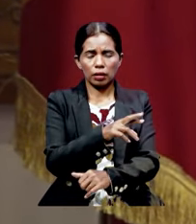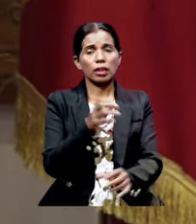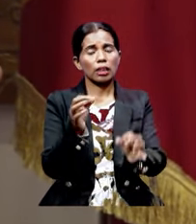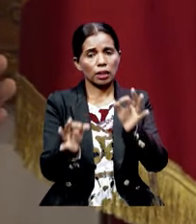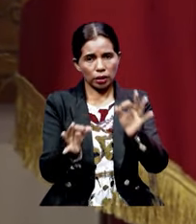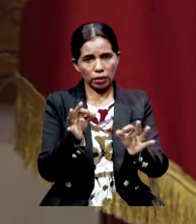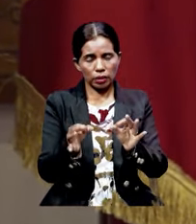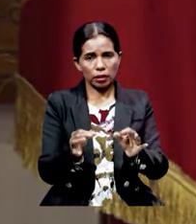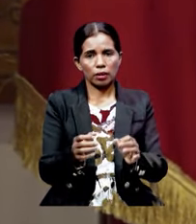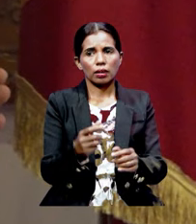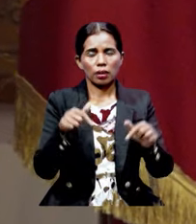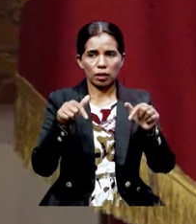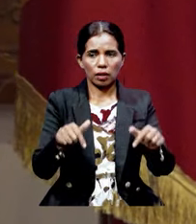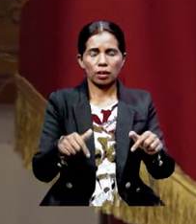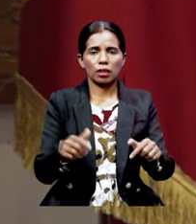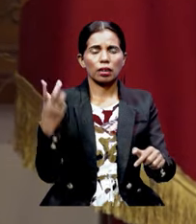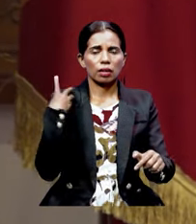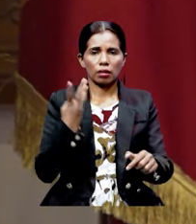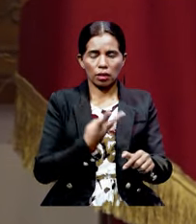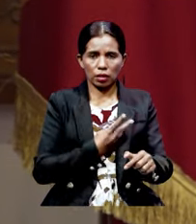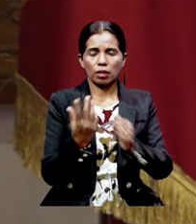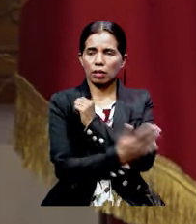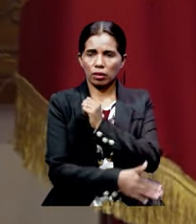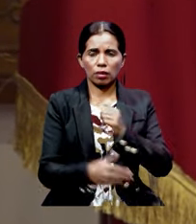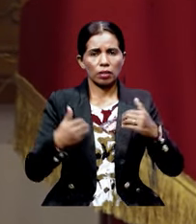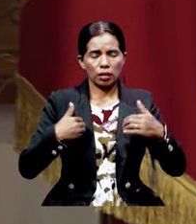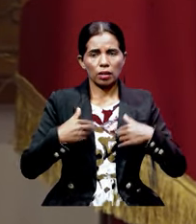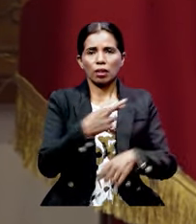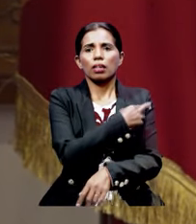ver homogeneidade religiosa,